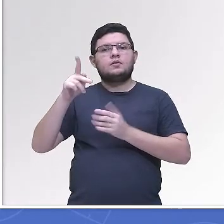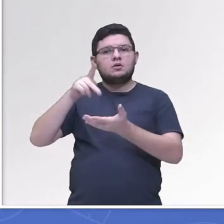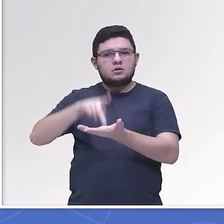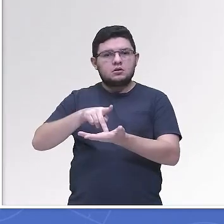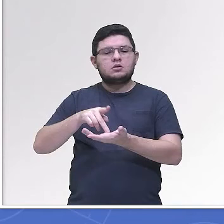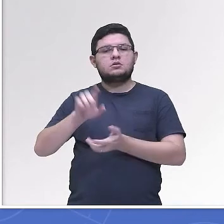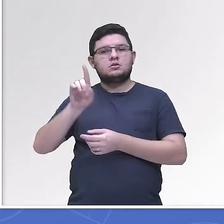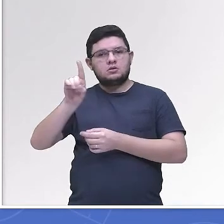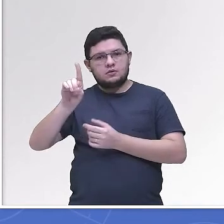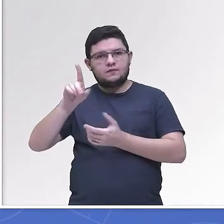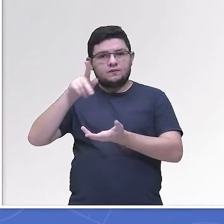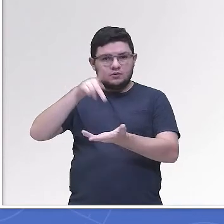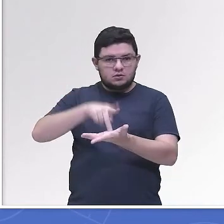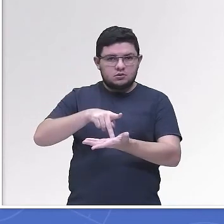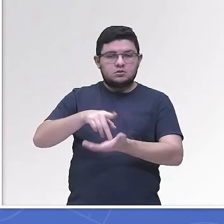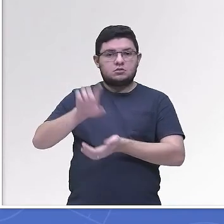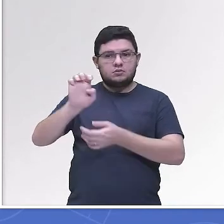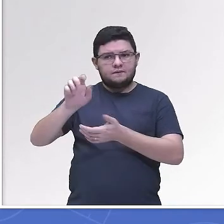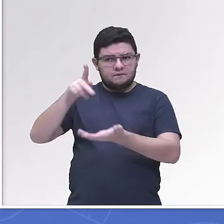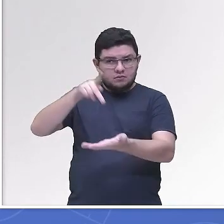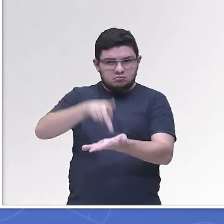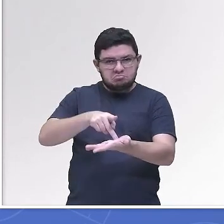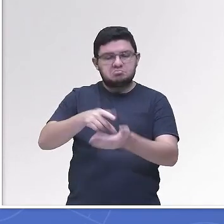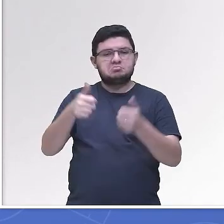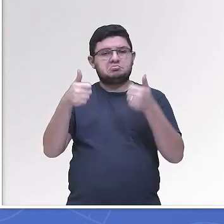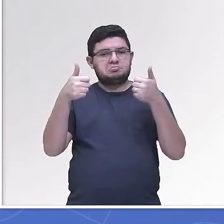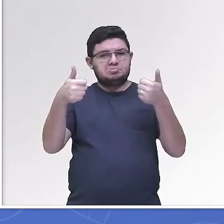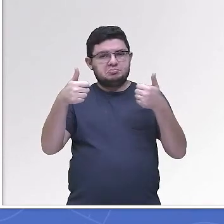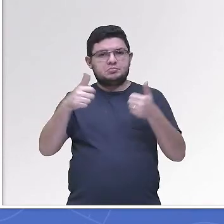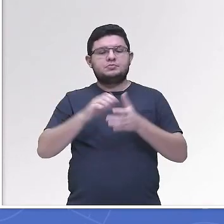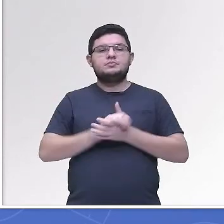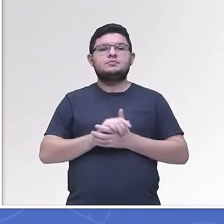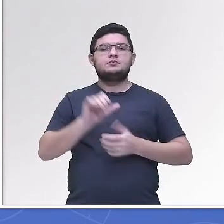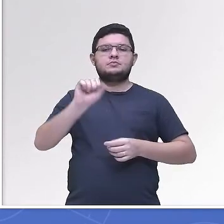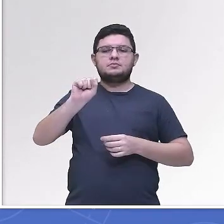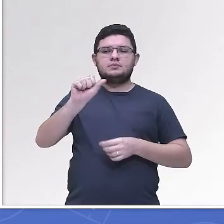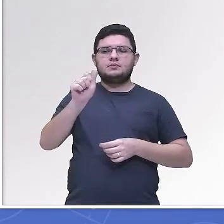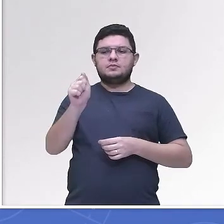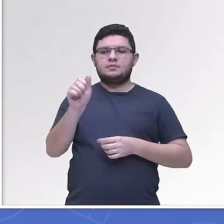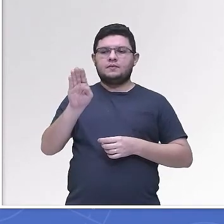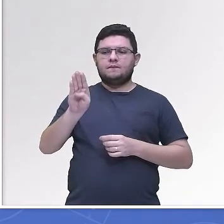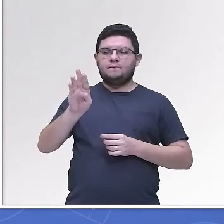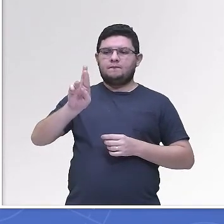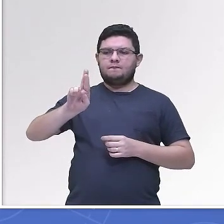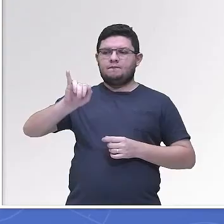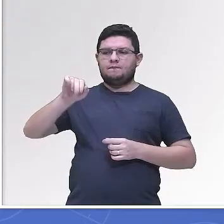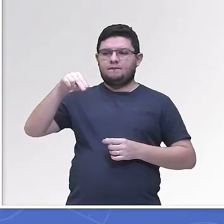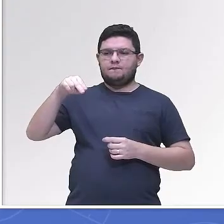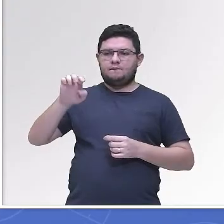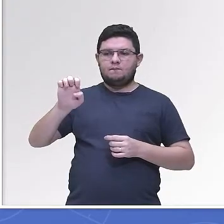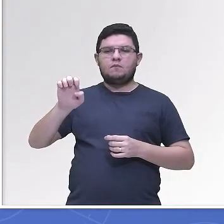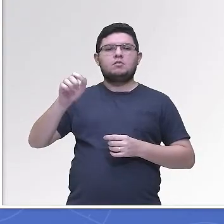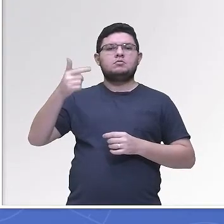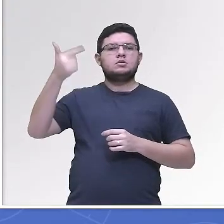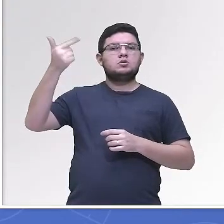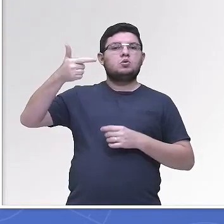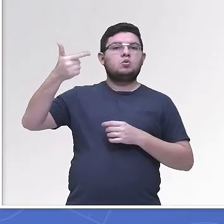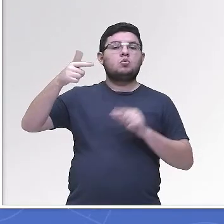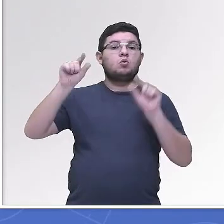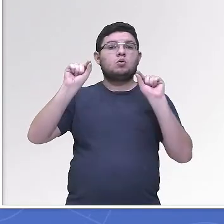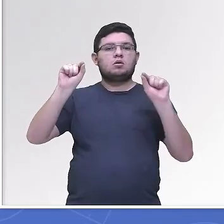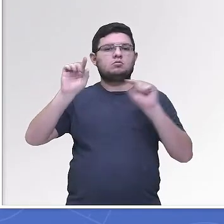e E é verdadeira. Muito bem. A Sabrine está dizendo que na questão 2, a letra B